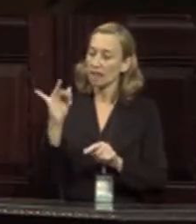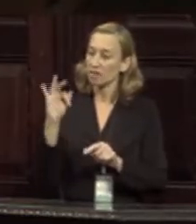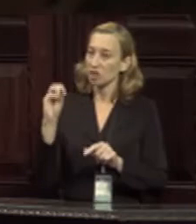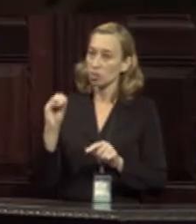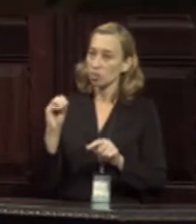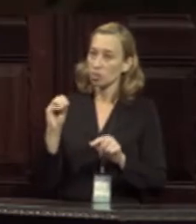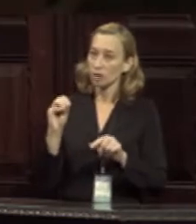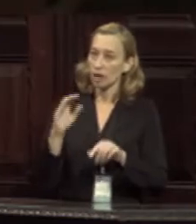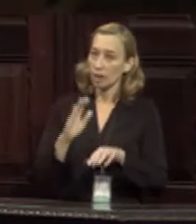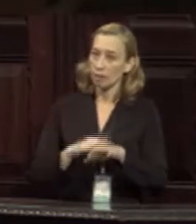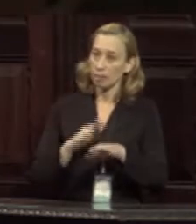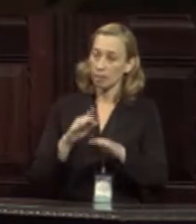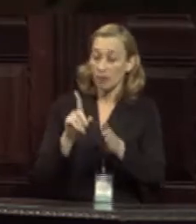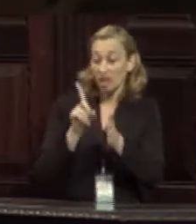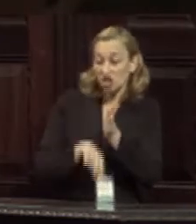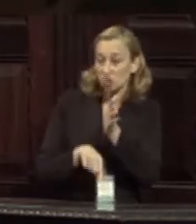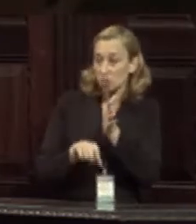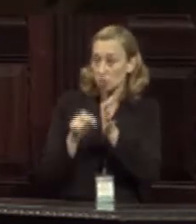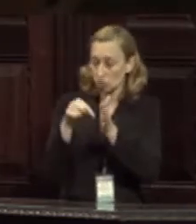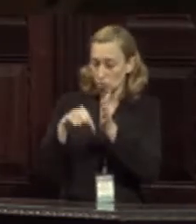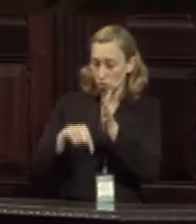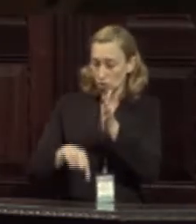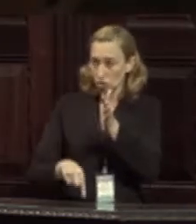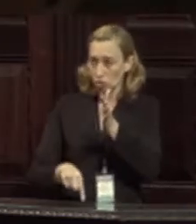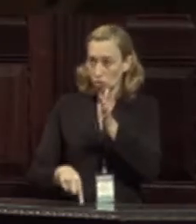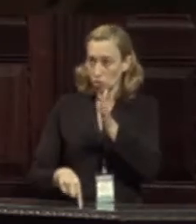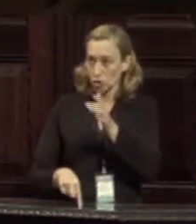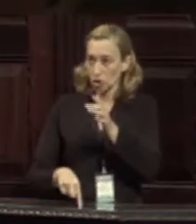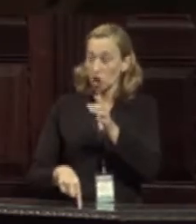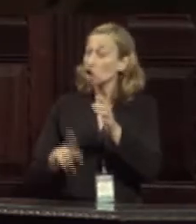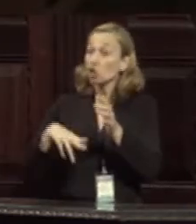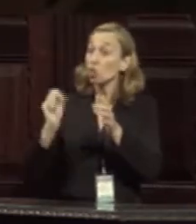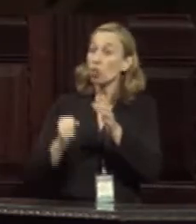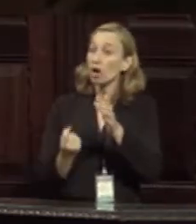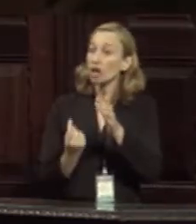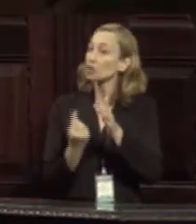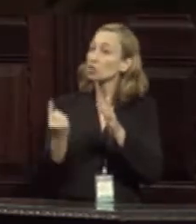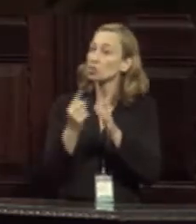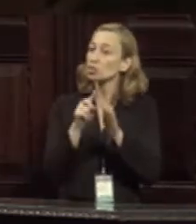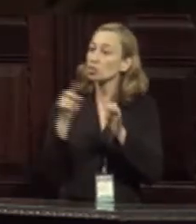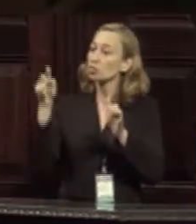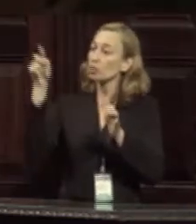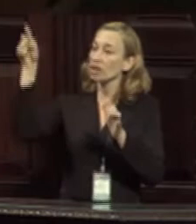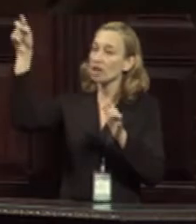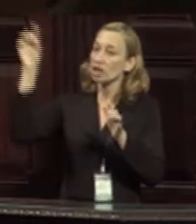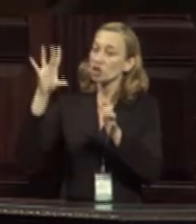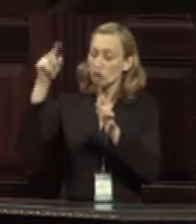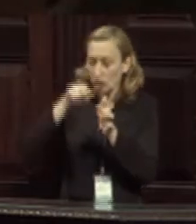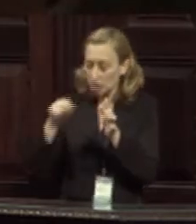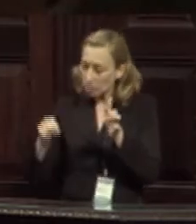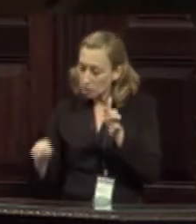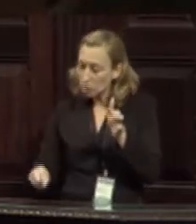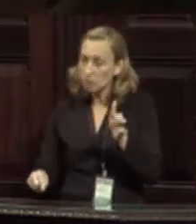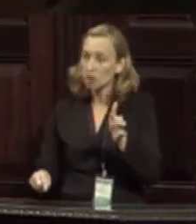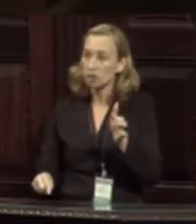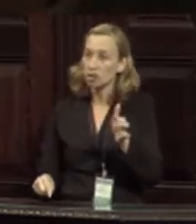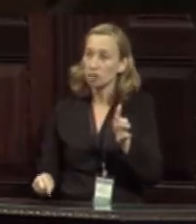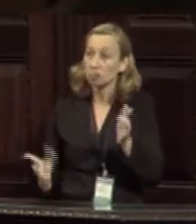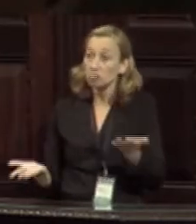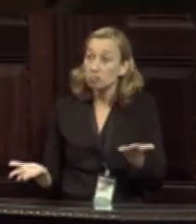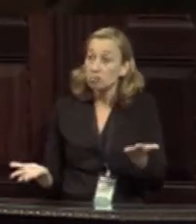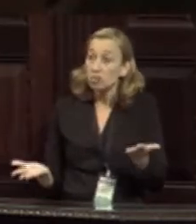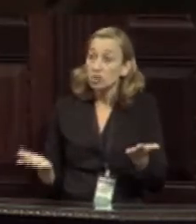baixando, a nossa receita diminuiu. E não é uma hipótese.